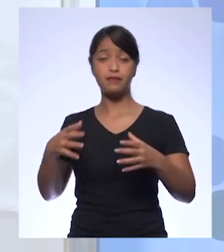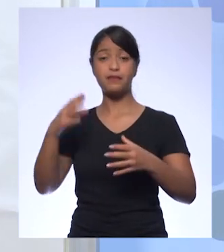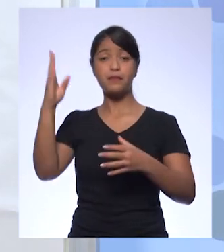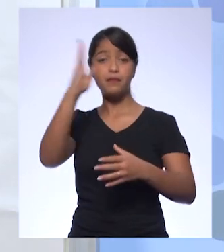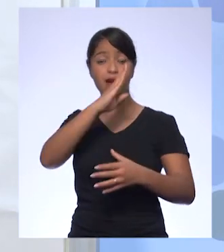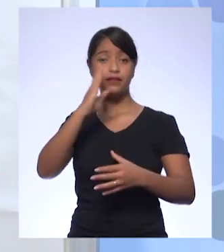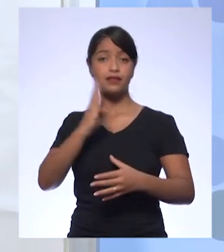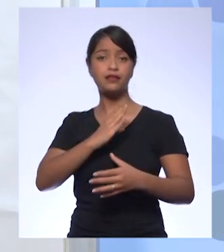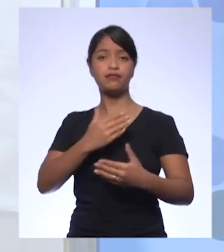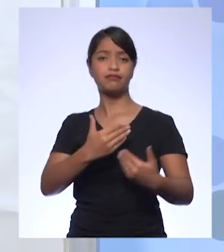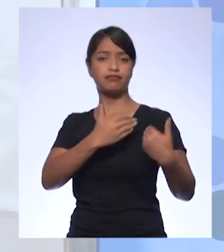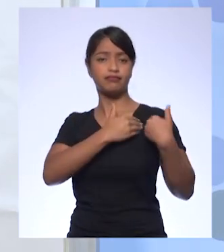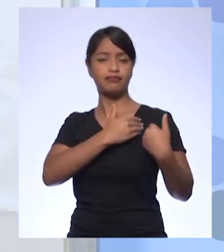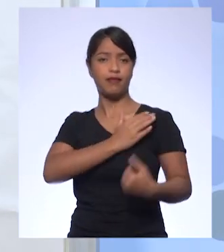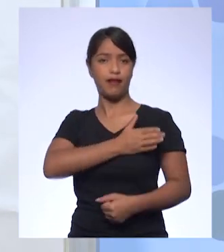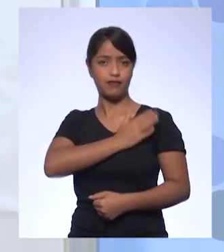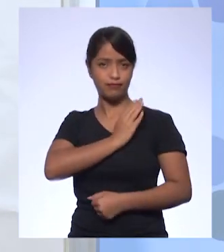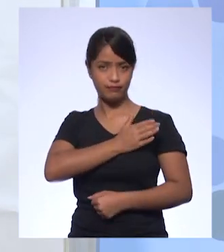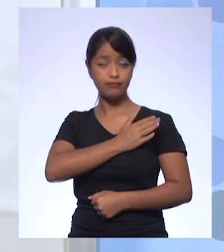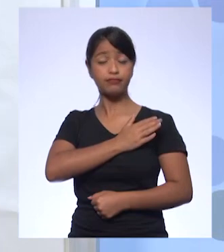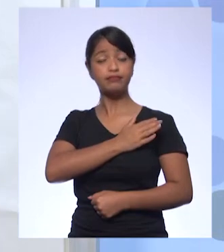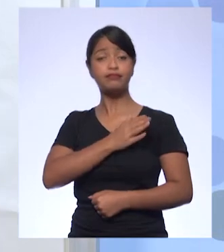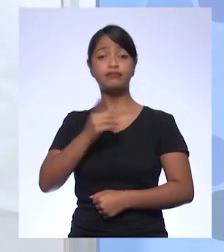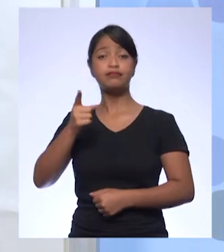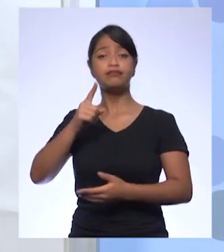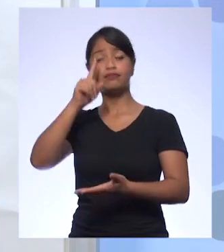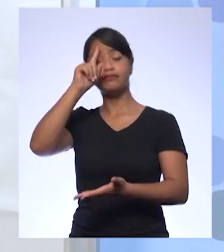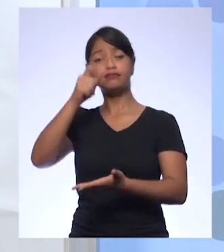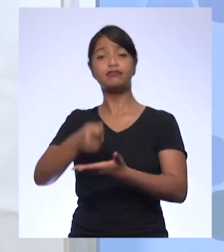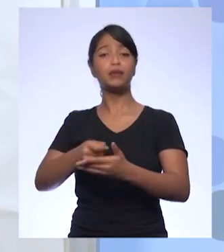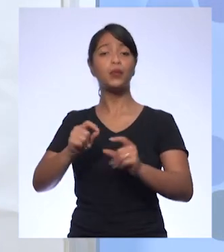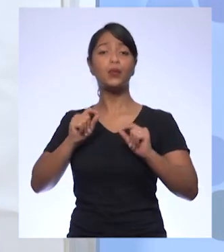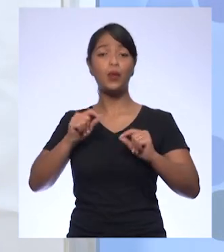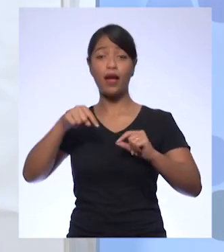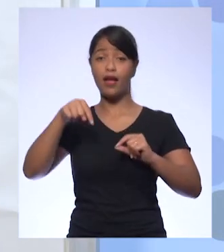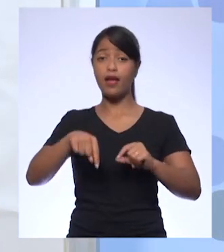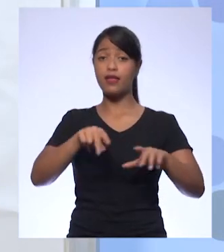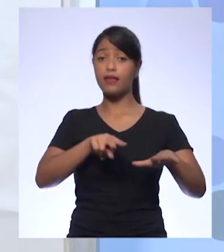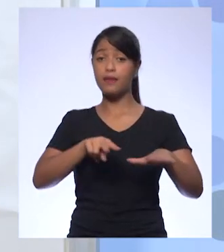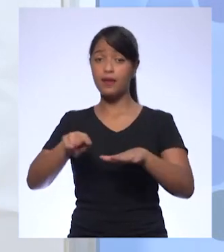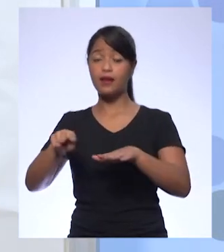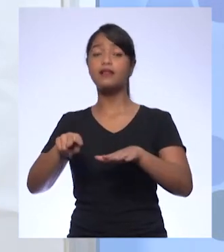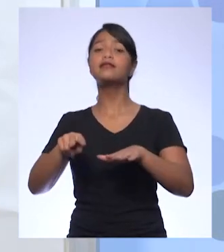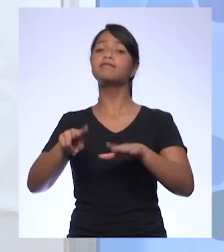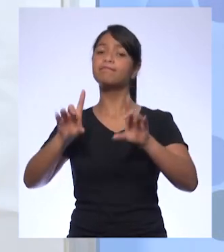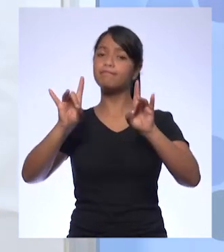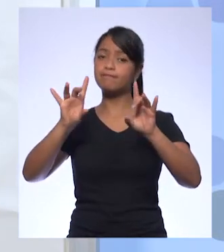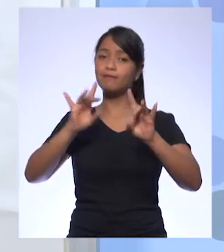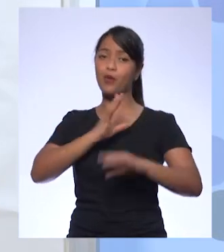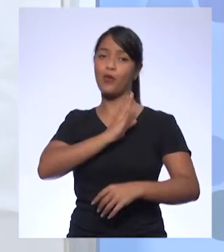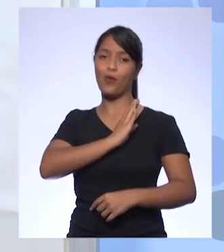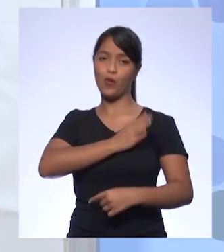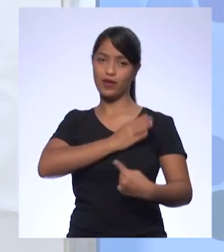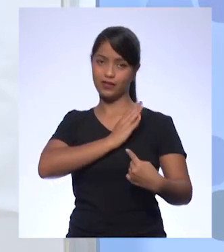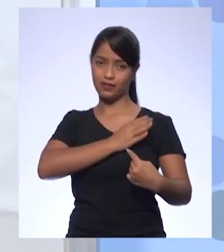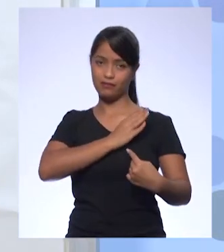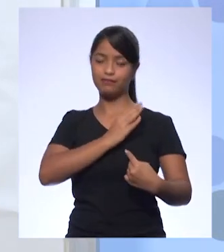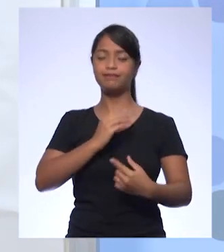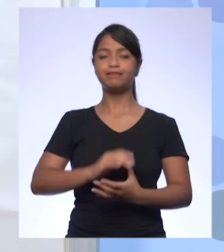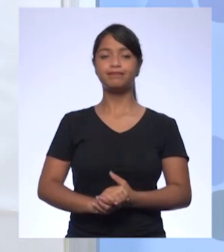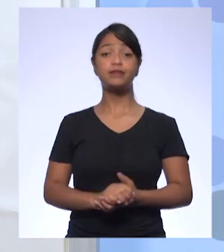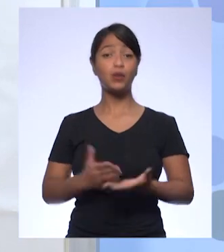institui que toda esta semana é a Semana do Coração. E aí a gente vai ter, inclusive, hoje um vídeo com a participação